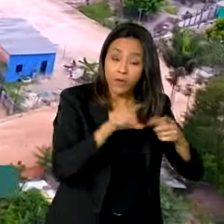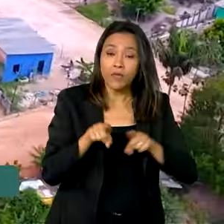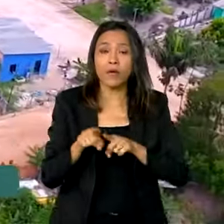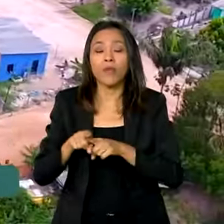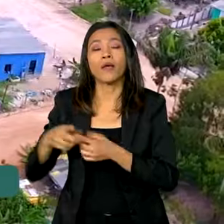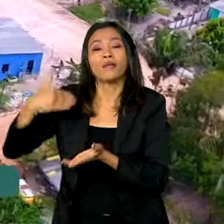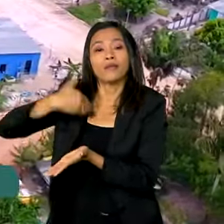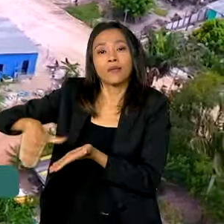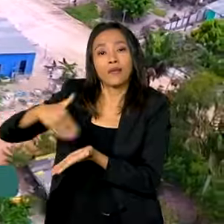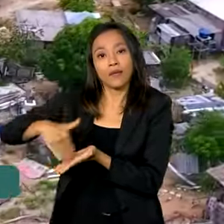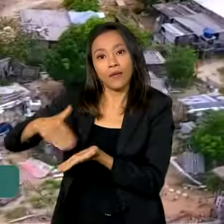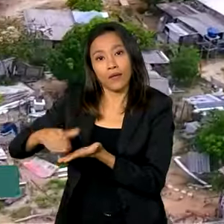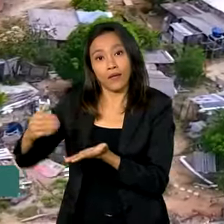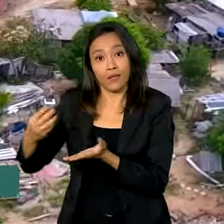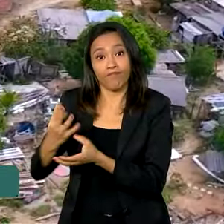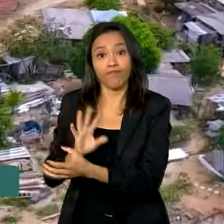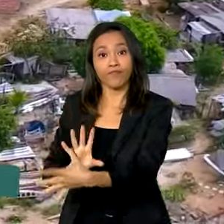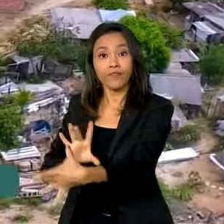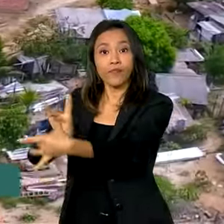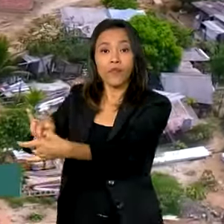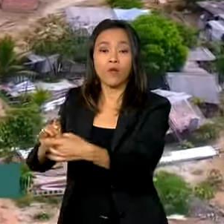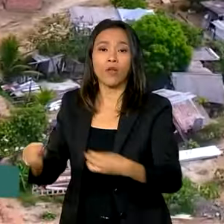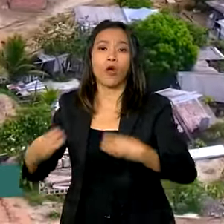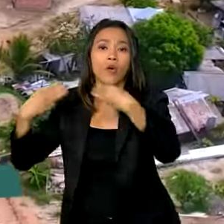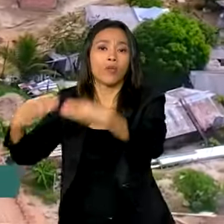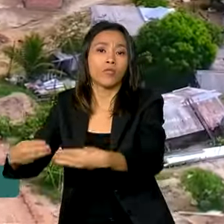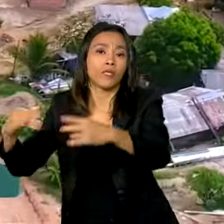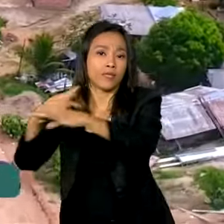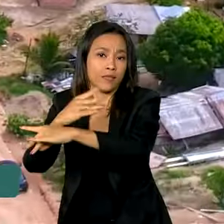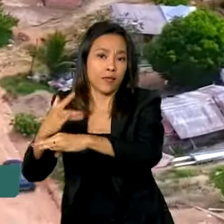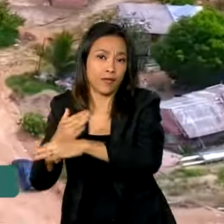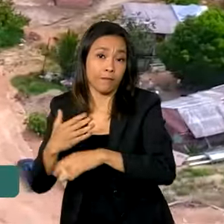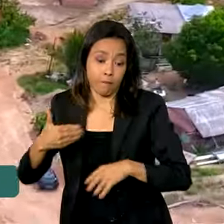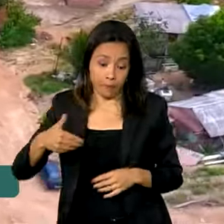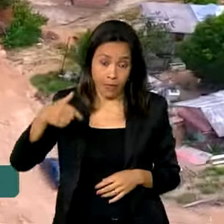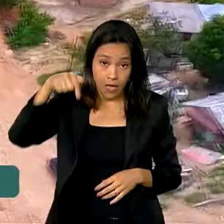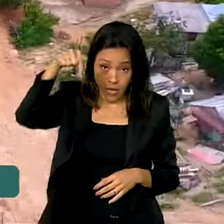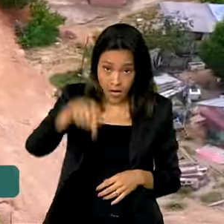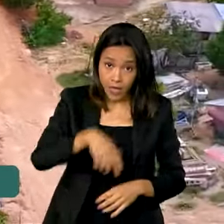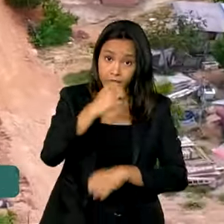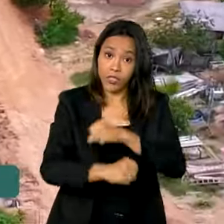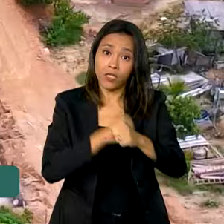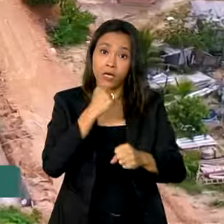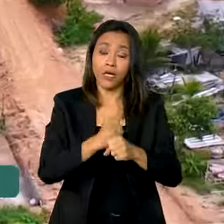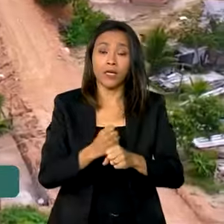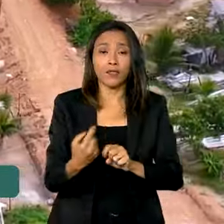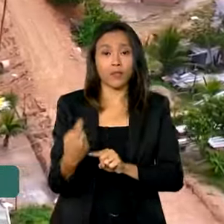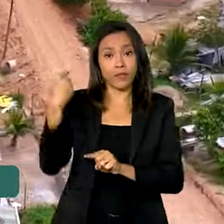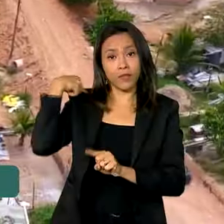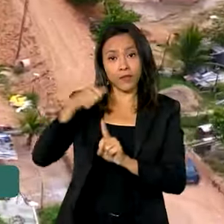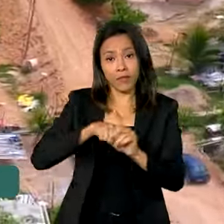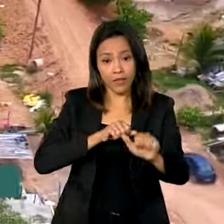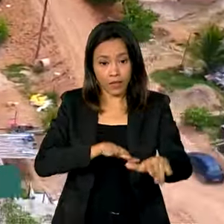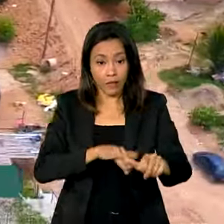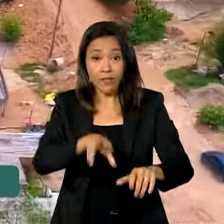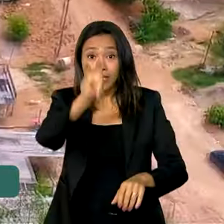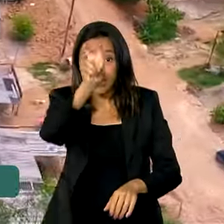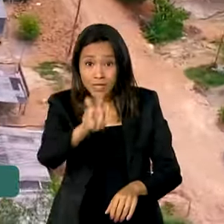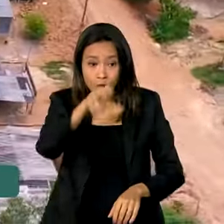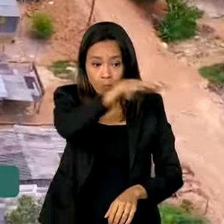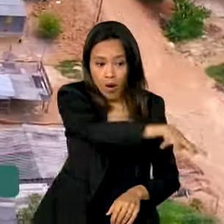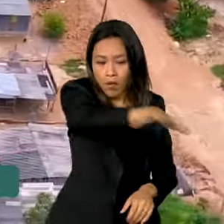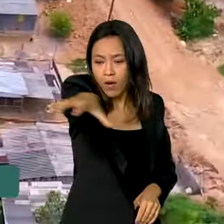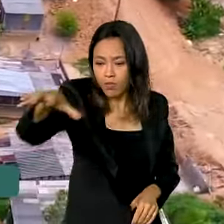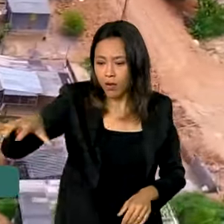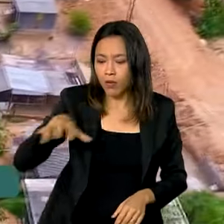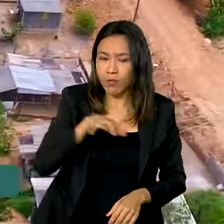Ministério das Cidades. Em setembro deste ano, a ação contemplou cinco territórios da cidade de São Paulo, por